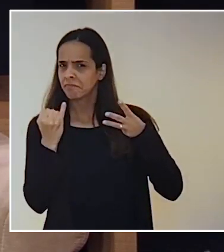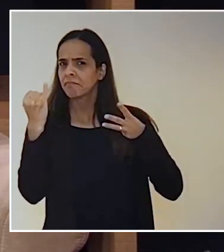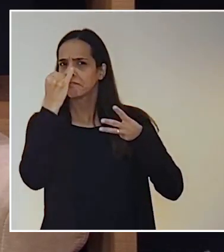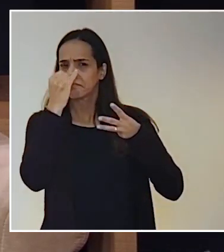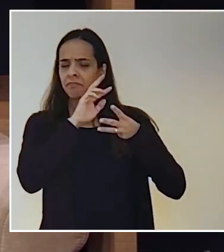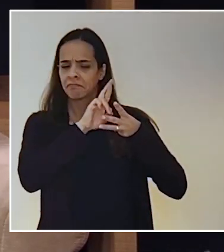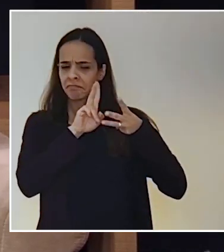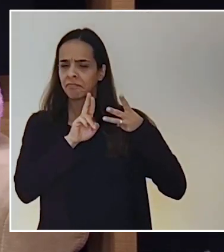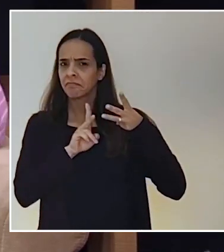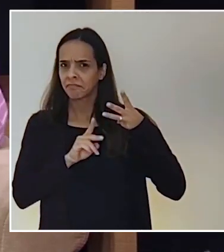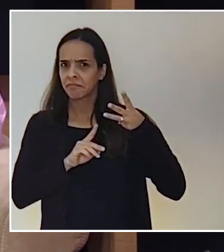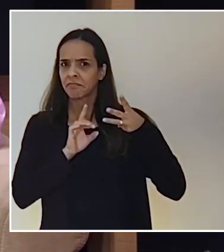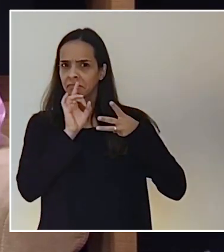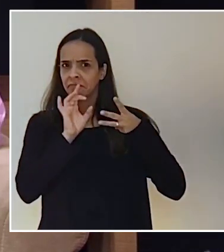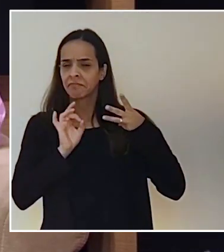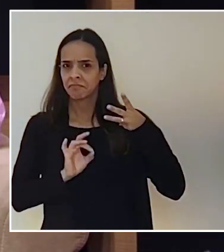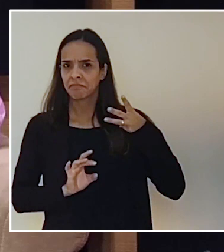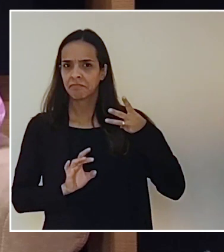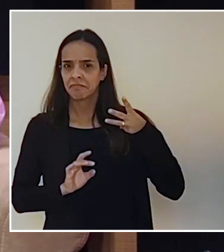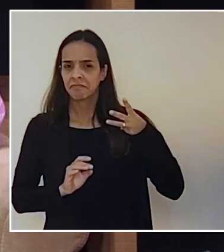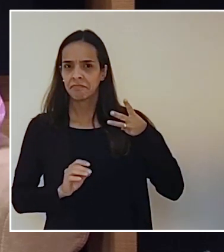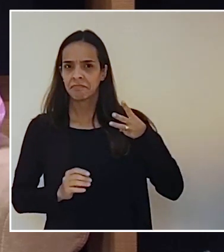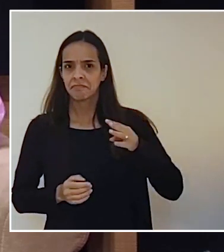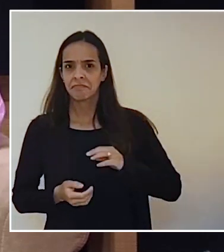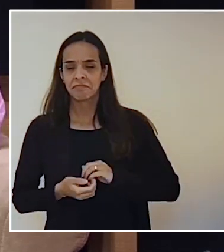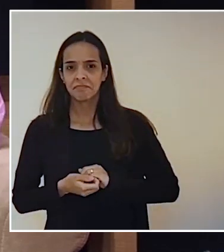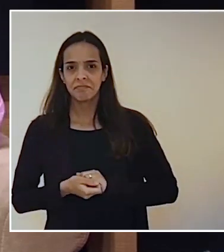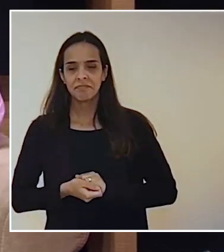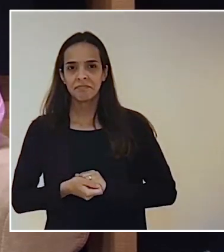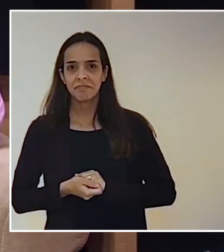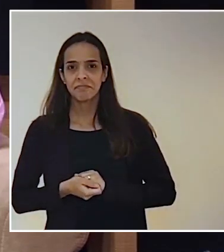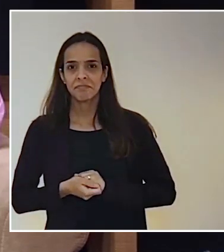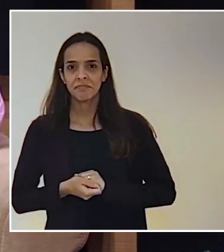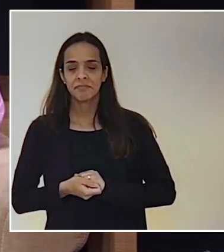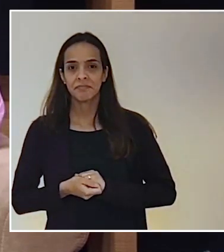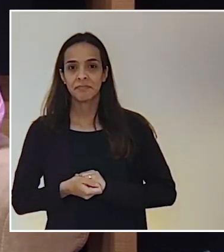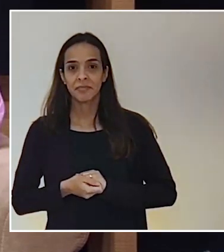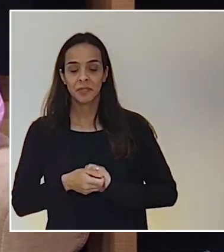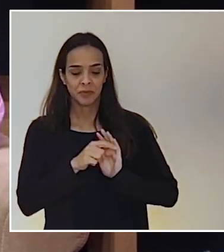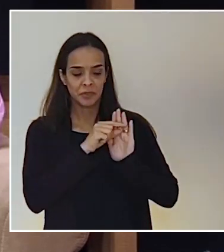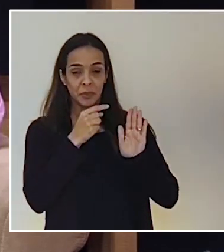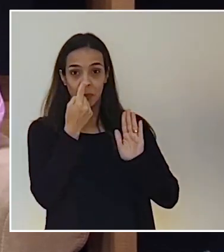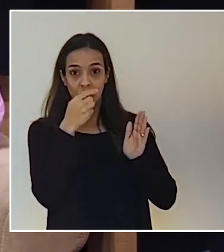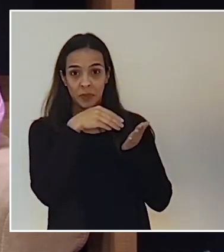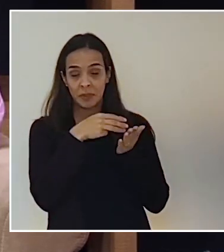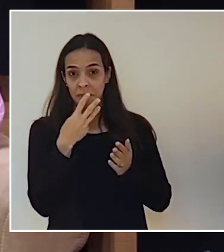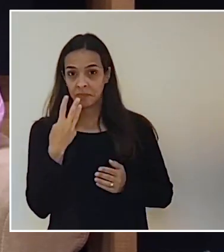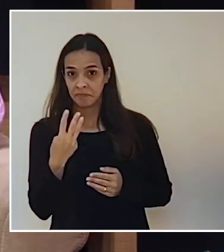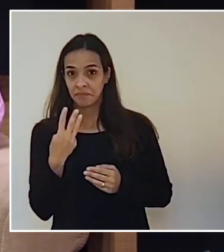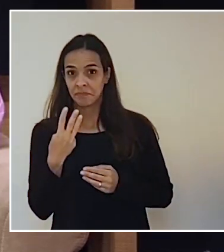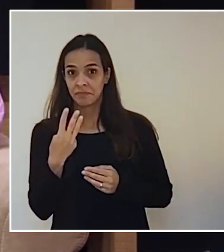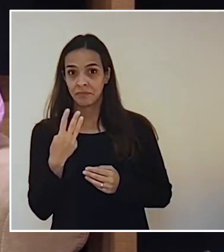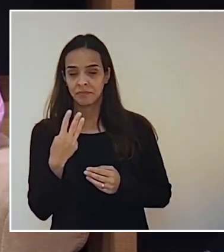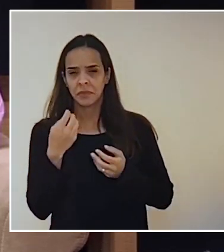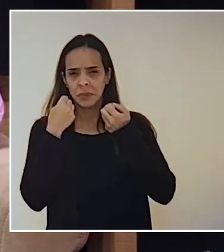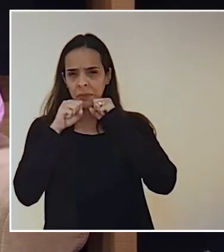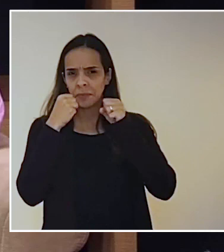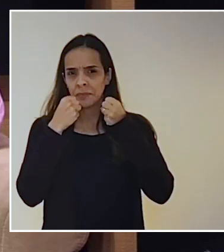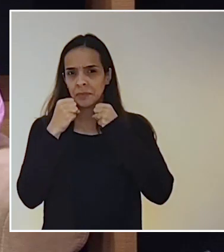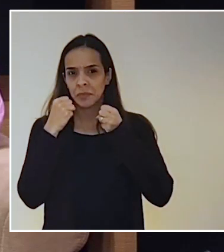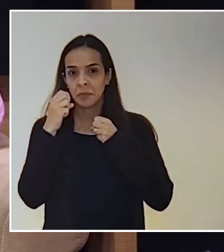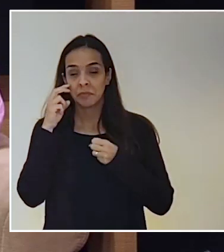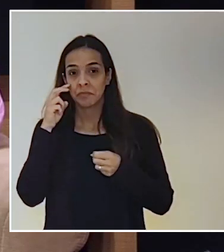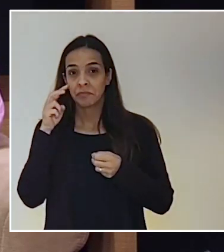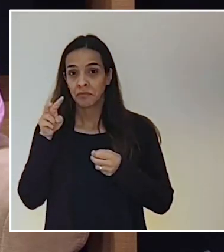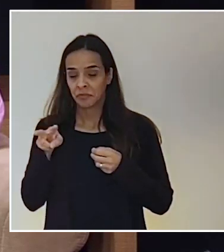bem distintas. Nos versos 1 a 3, o salmista olha pelas lentes do